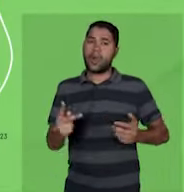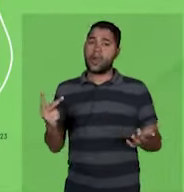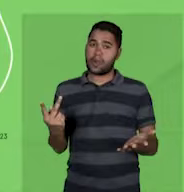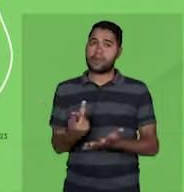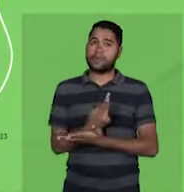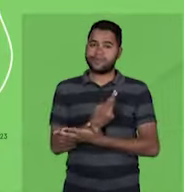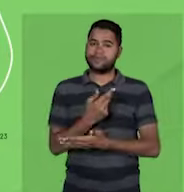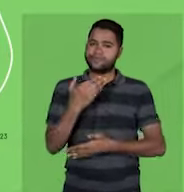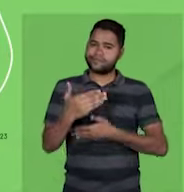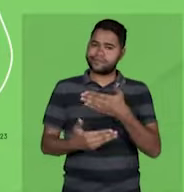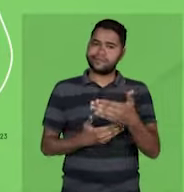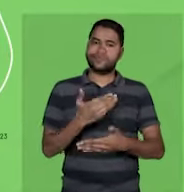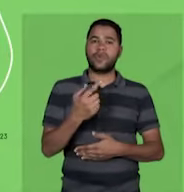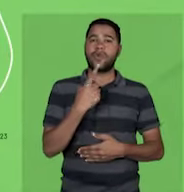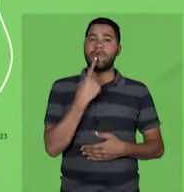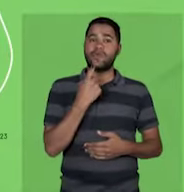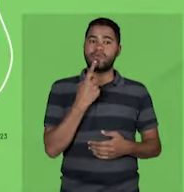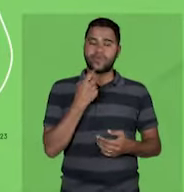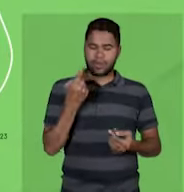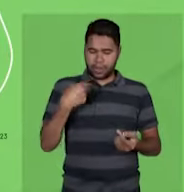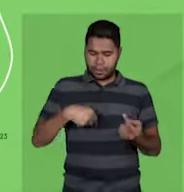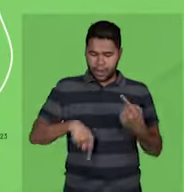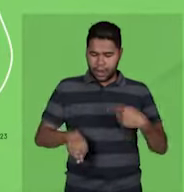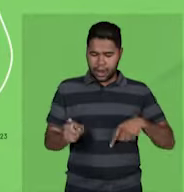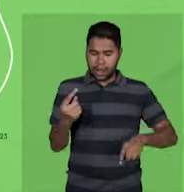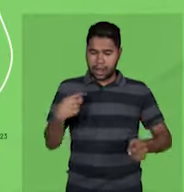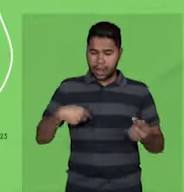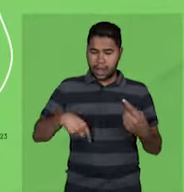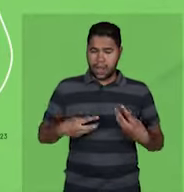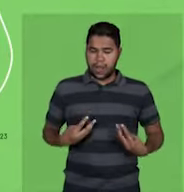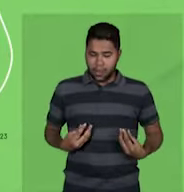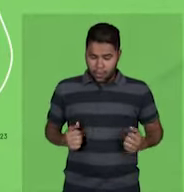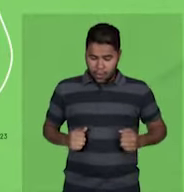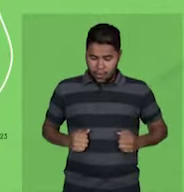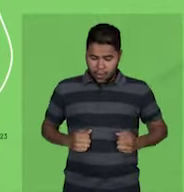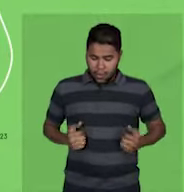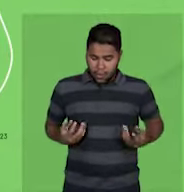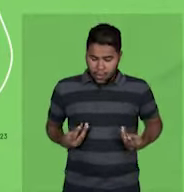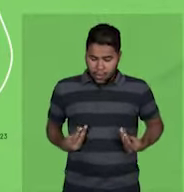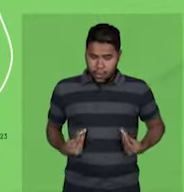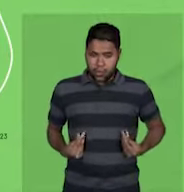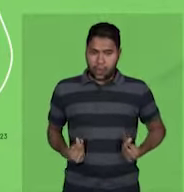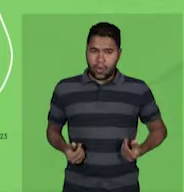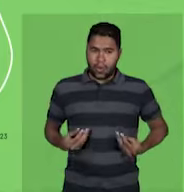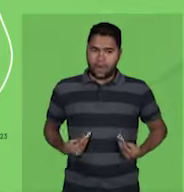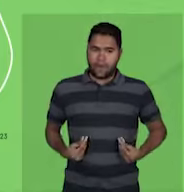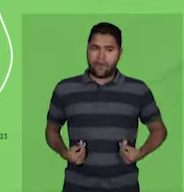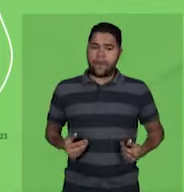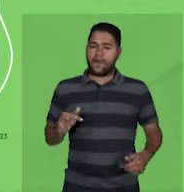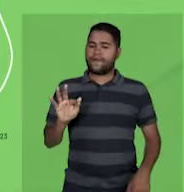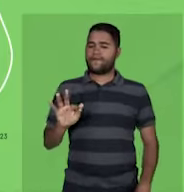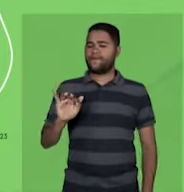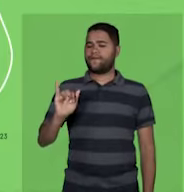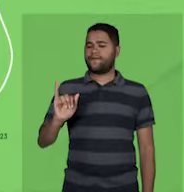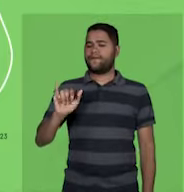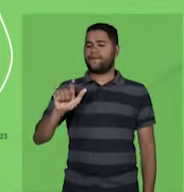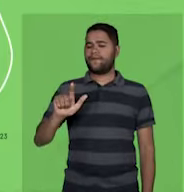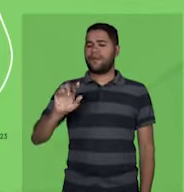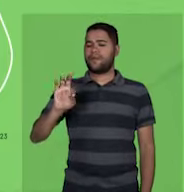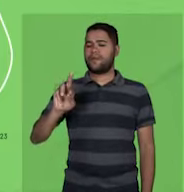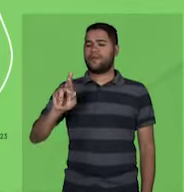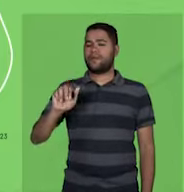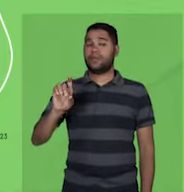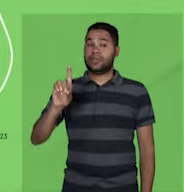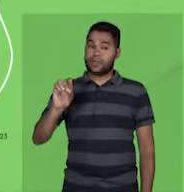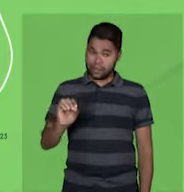ocorre, né? O sangue vai passar nessa região e quando ele passa, ele é então filtrado. Então,